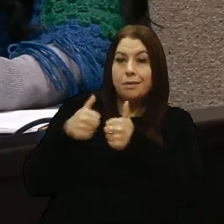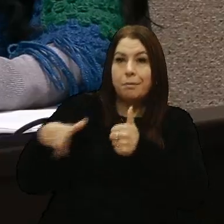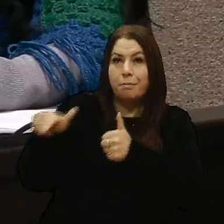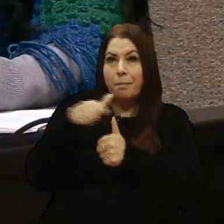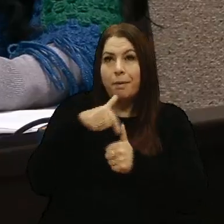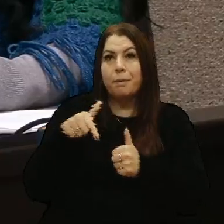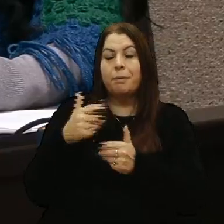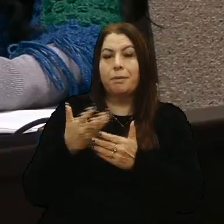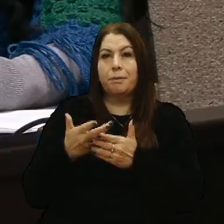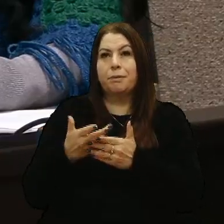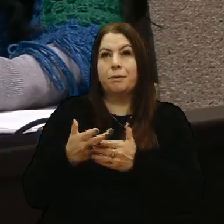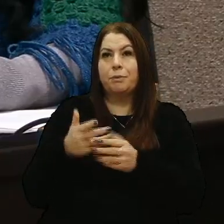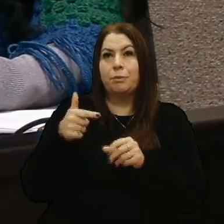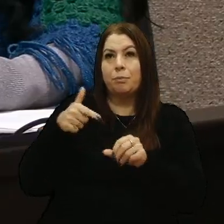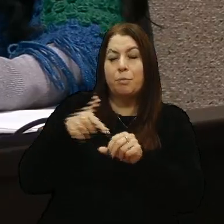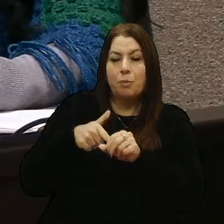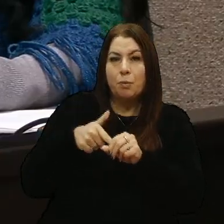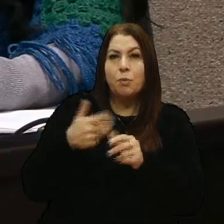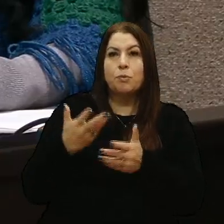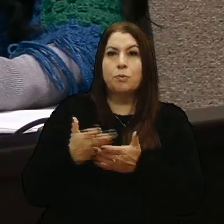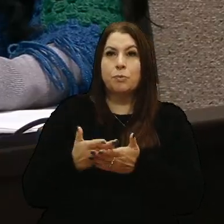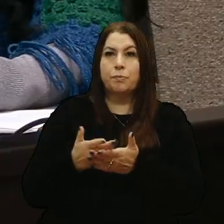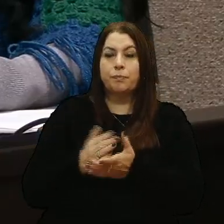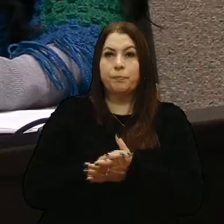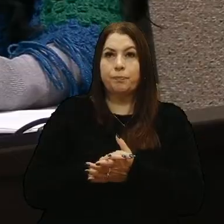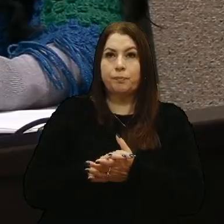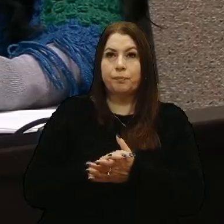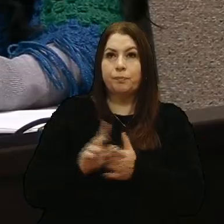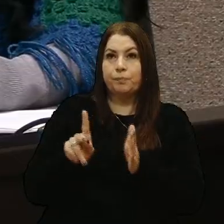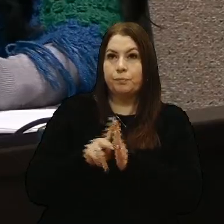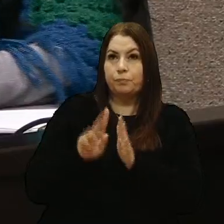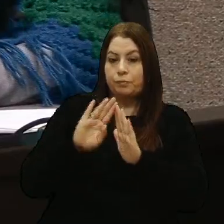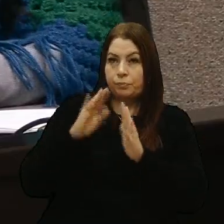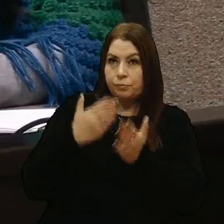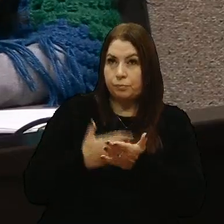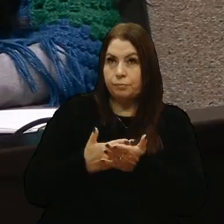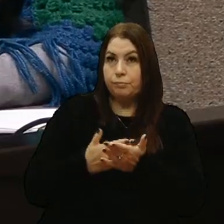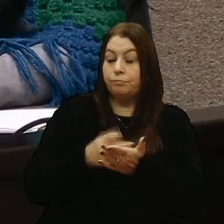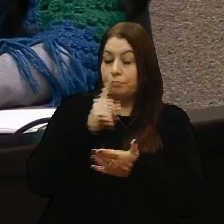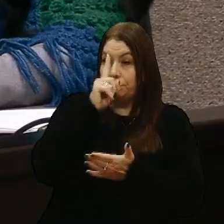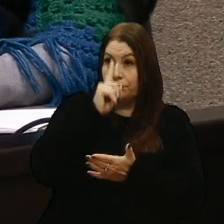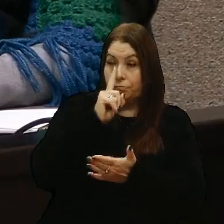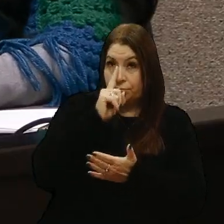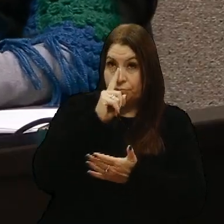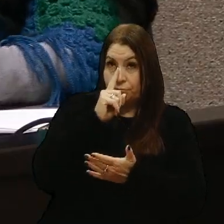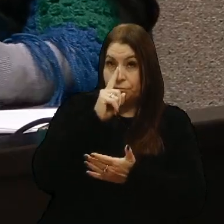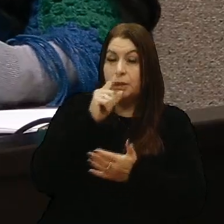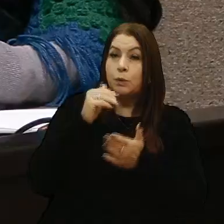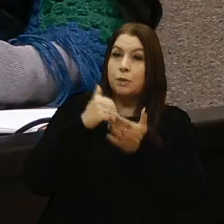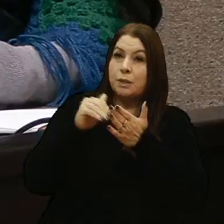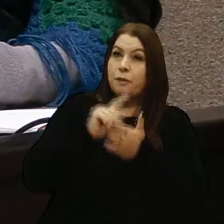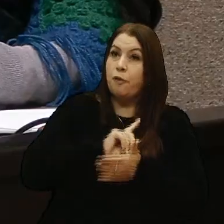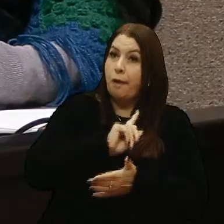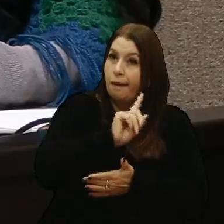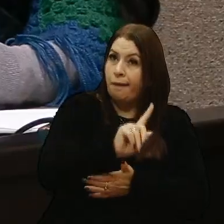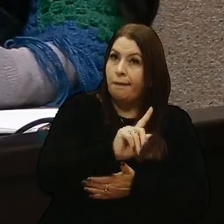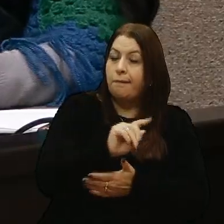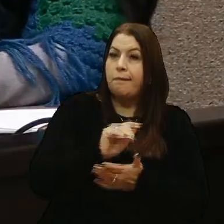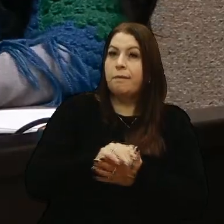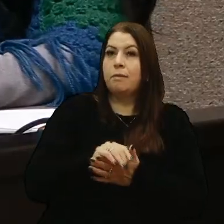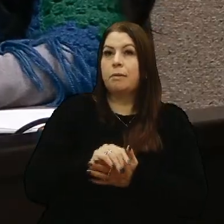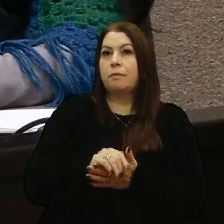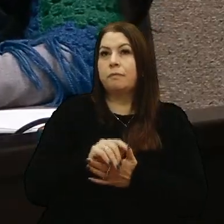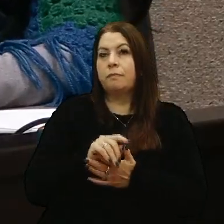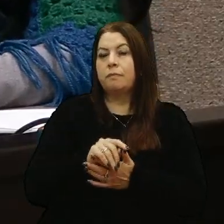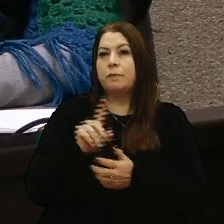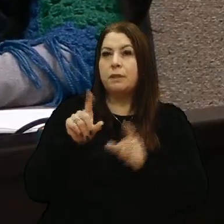no entorno do posto de gasolina e da própria escola, está muito perigoso. E o secretário foi lá, né, e vai